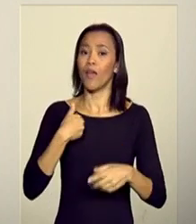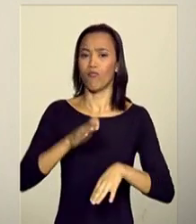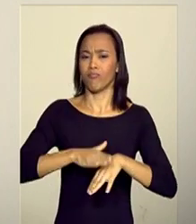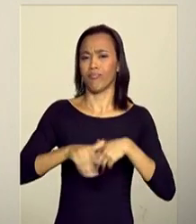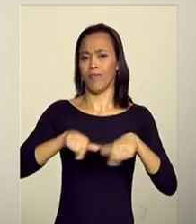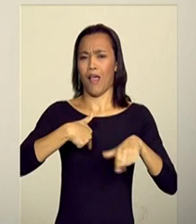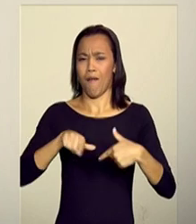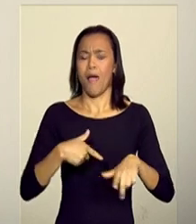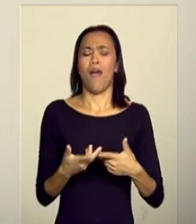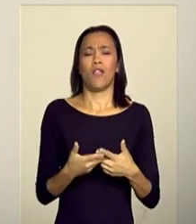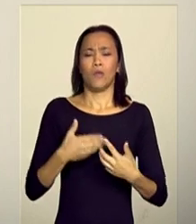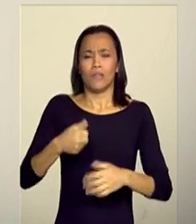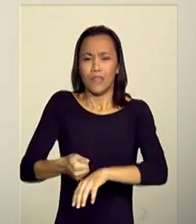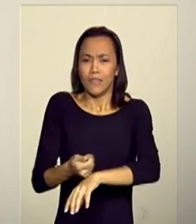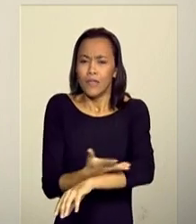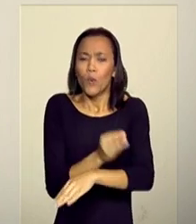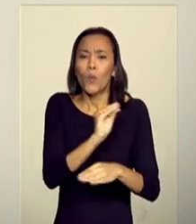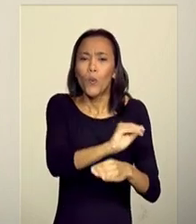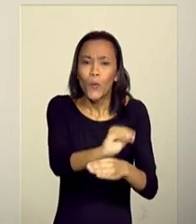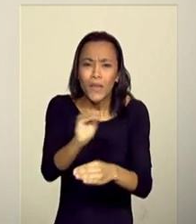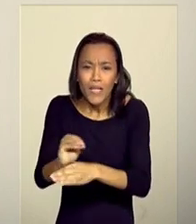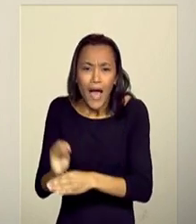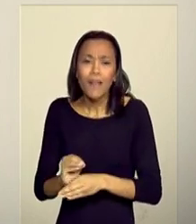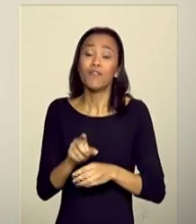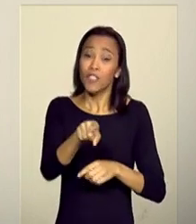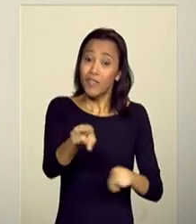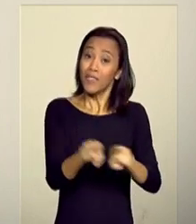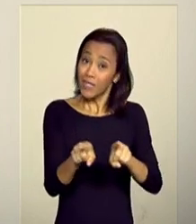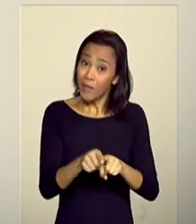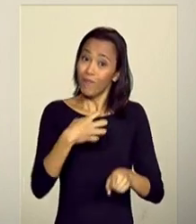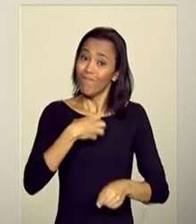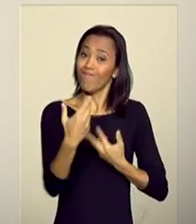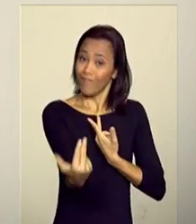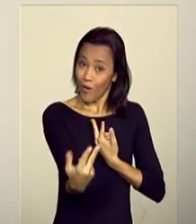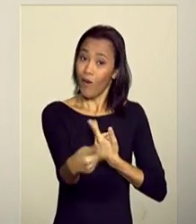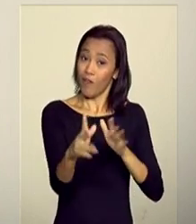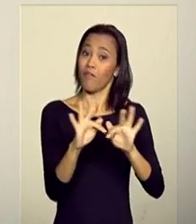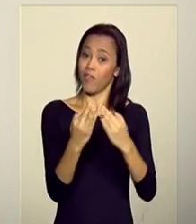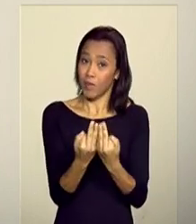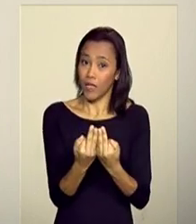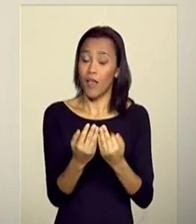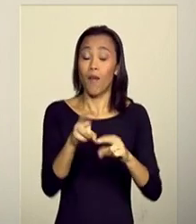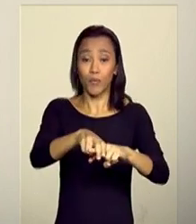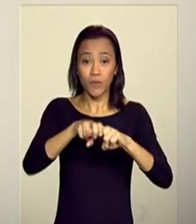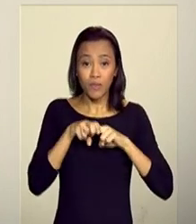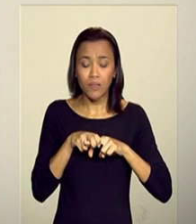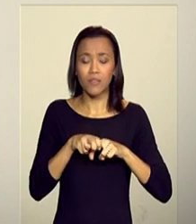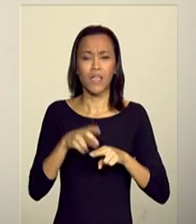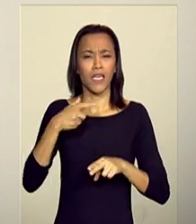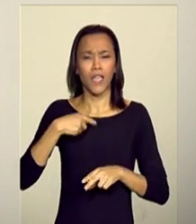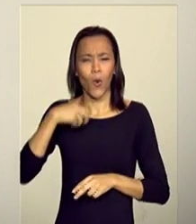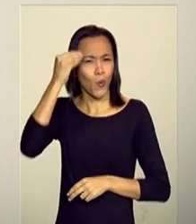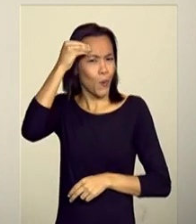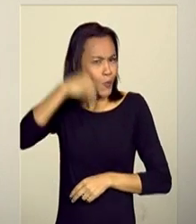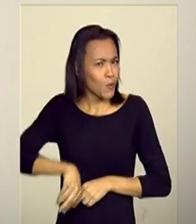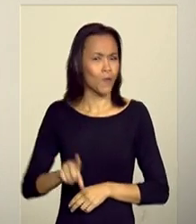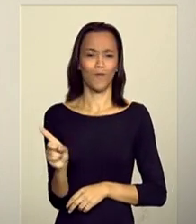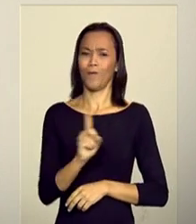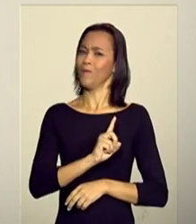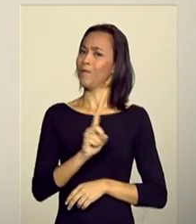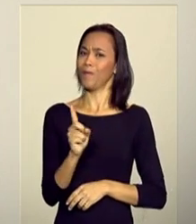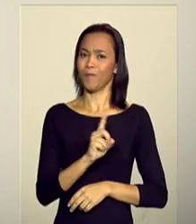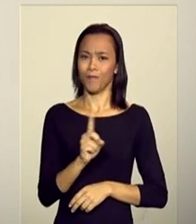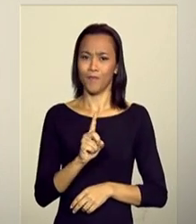com a mesma sensibilidade cuidado que vocês devotam a sua família é por isso que não descuido um